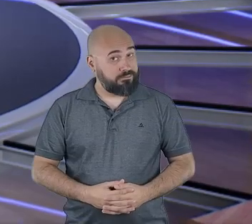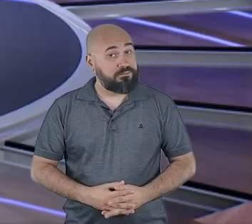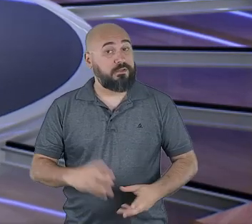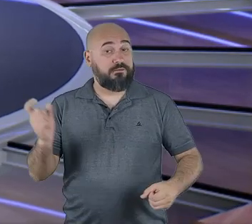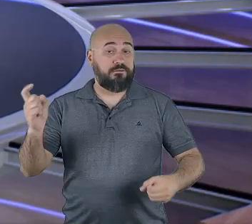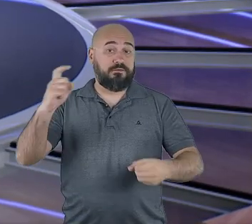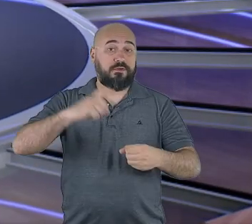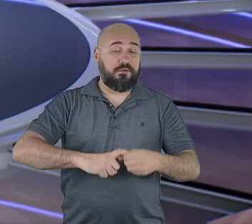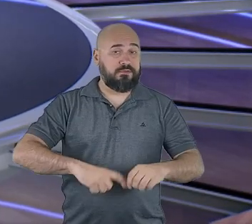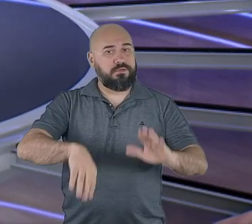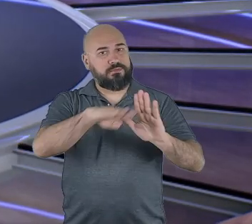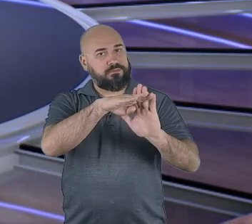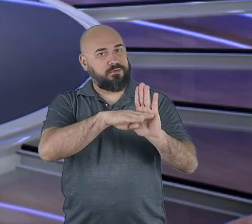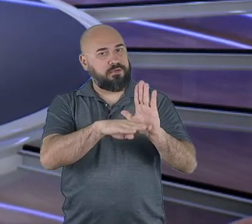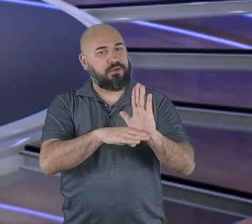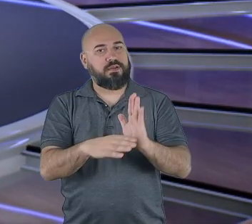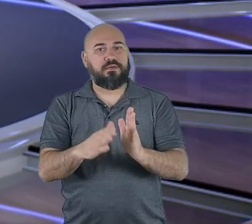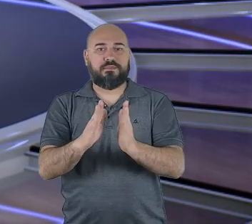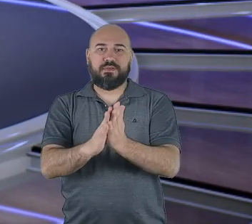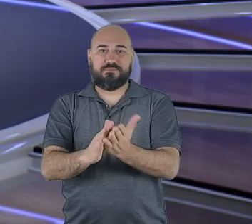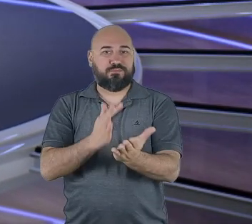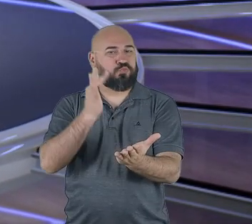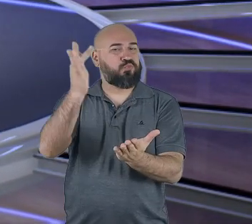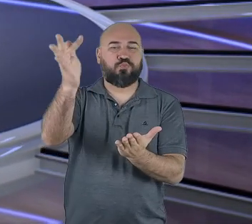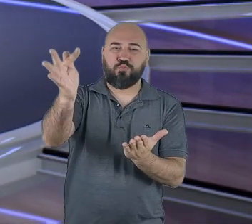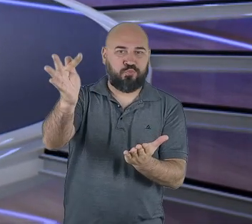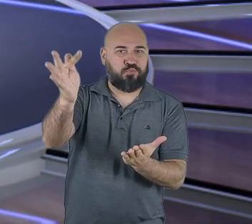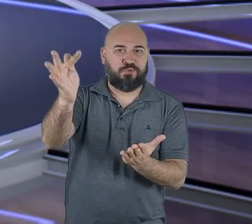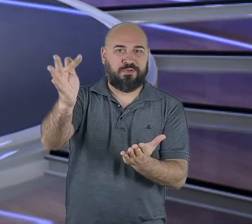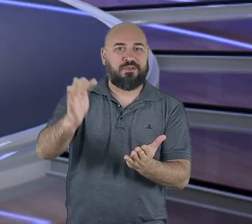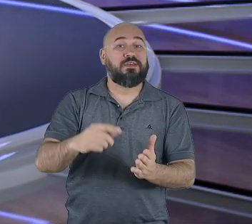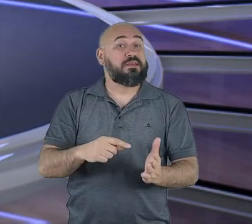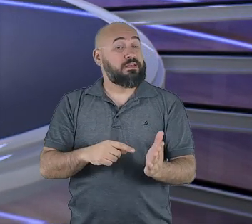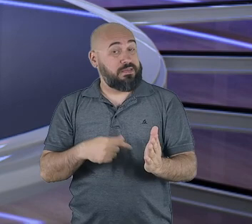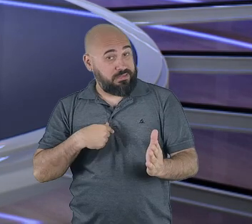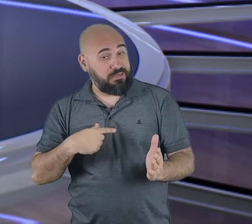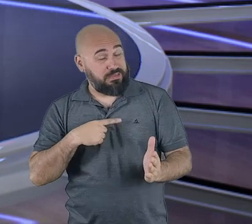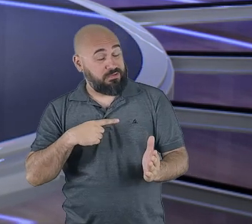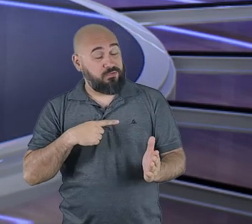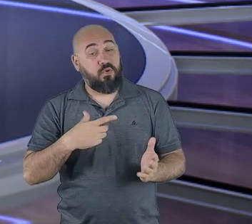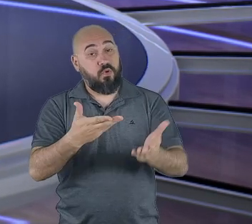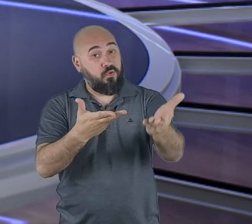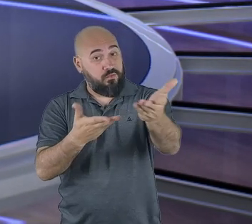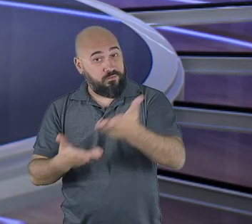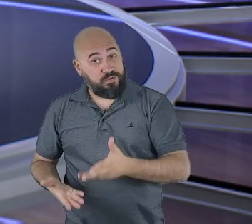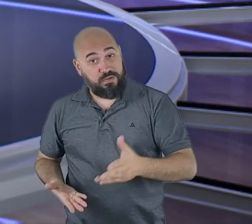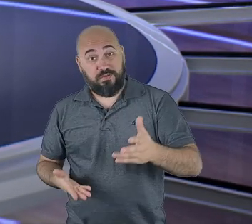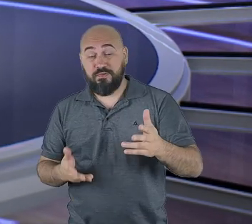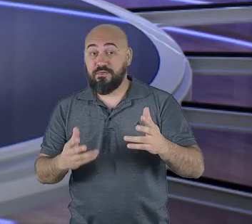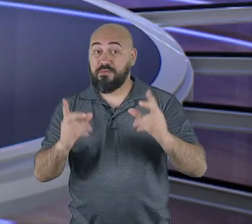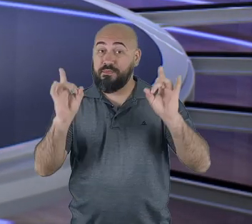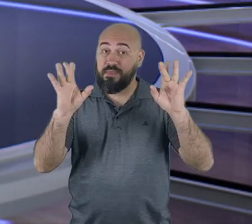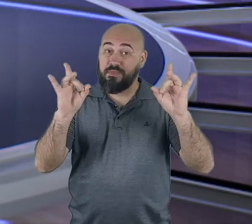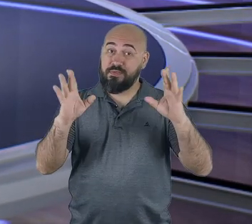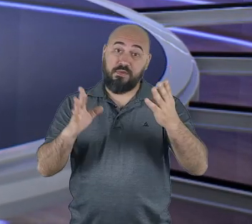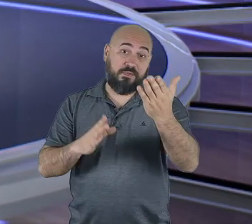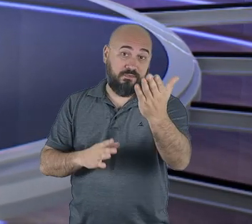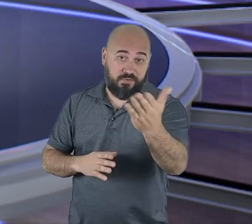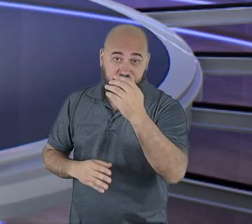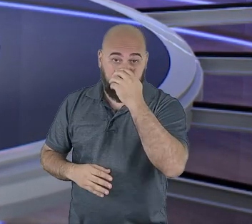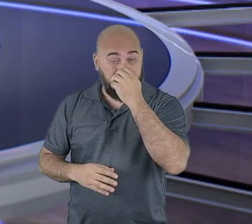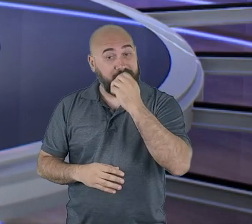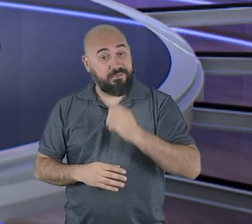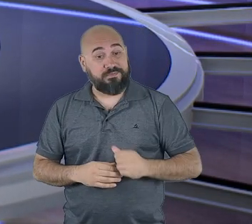Já voltamos com o programa A Arena do Futuro e eu tenho um convite muito especial para você que me acompanha